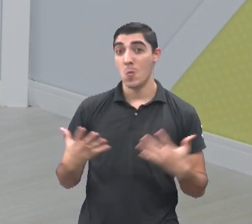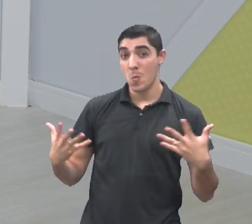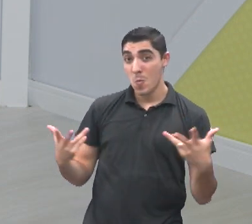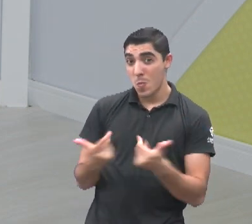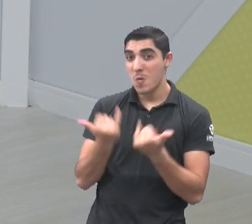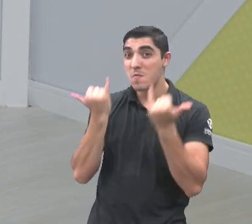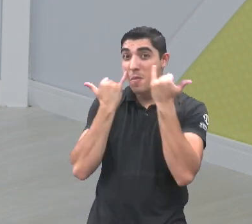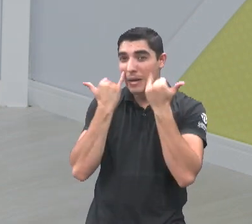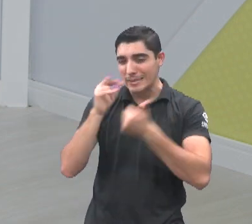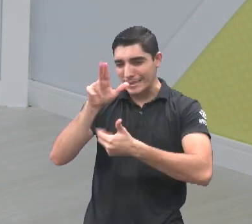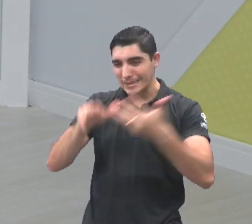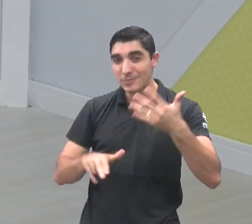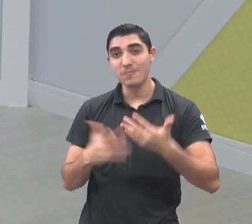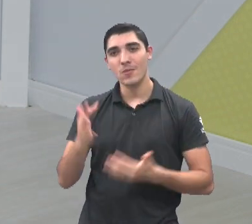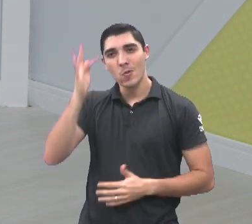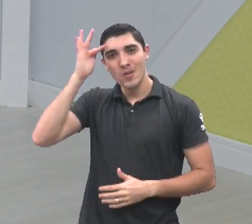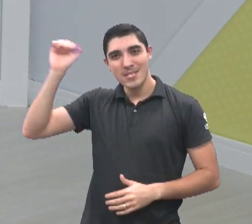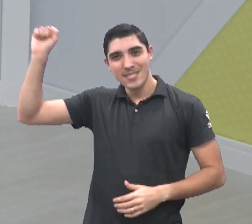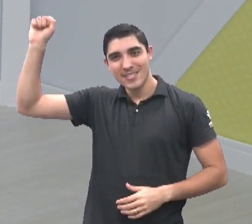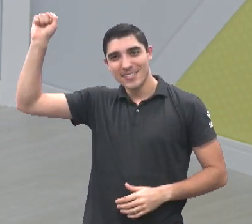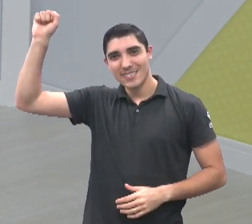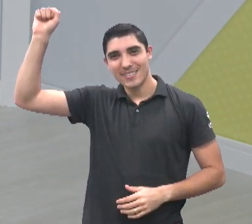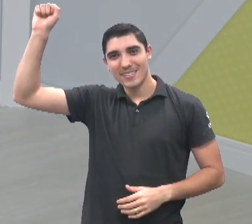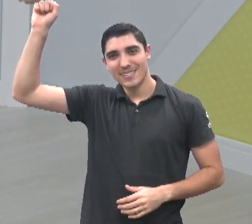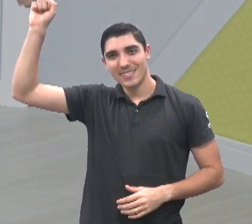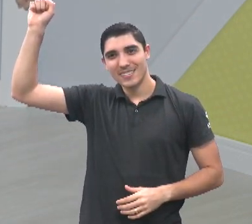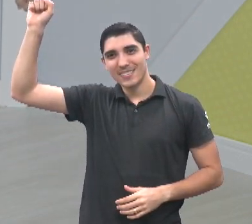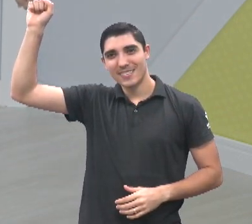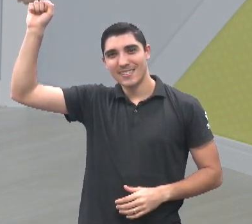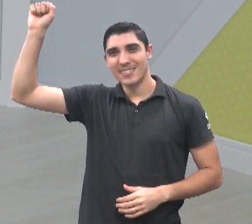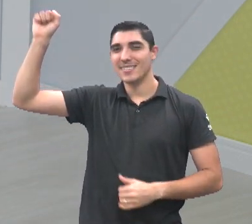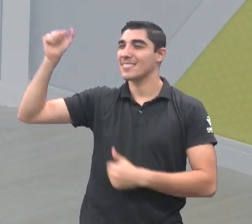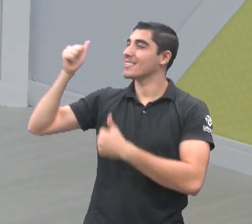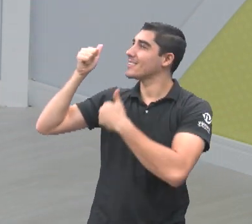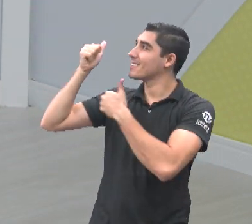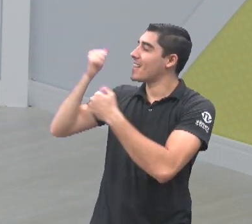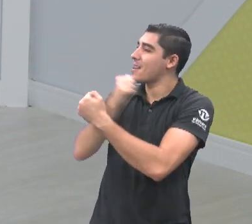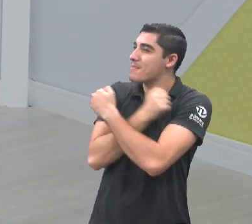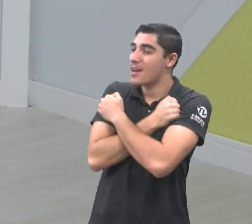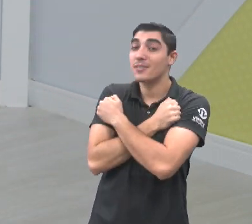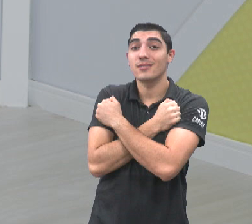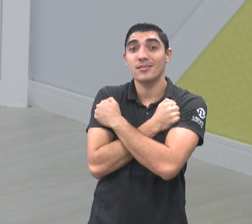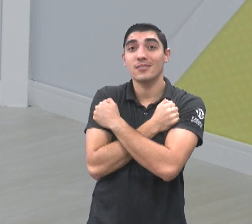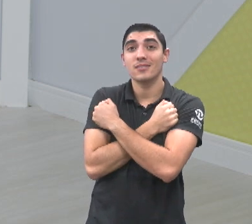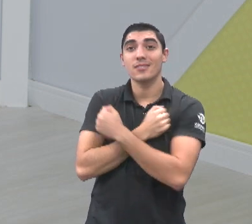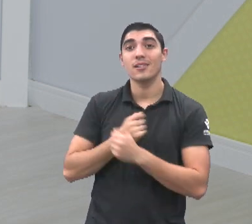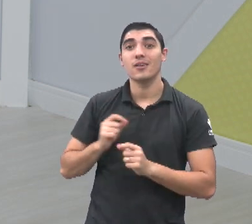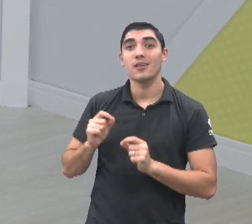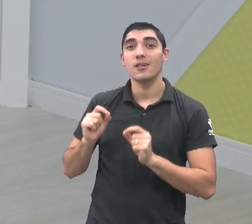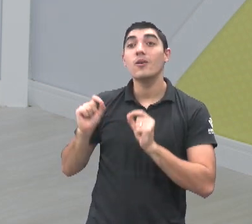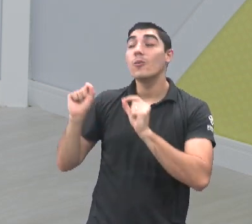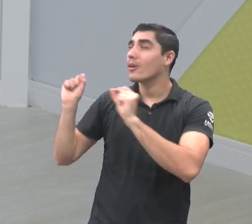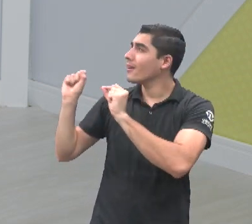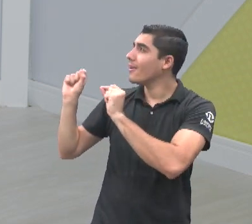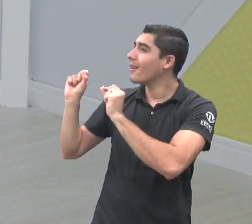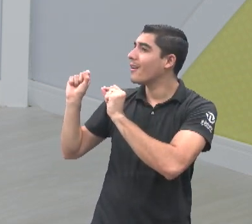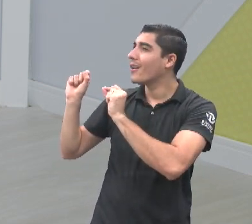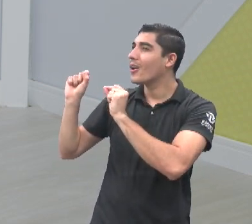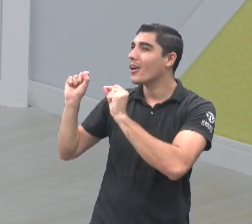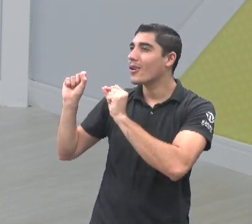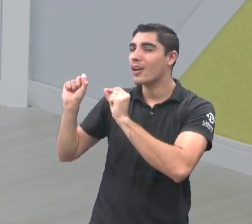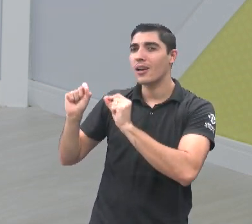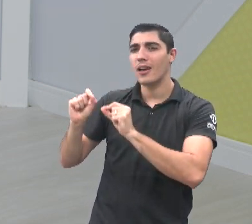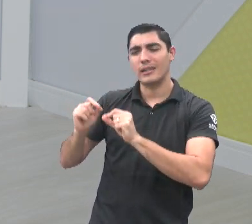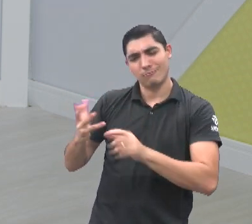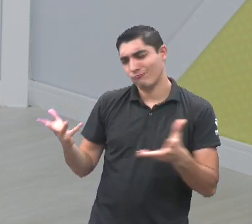na sexta-feira. Luizão, aquele abraço, hein? Aquele nosso soquinho maroto. Como é que traduz tinindo, hein, Luizão? Fala pra mim. Fala aí, tinindo, como é